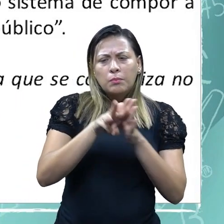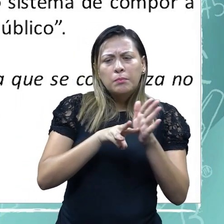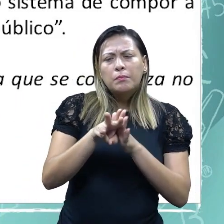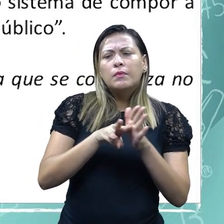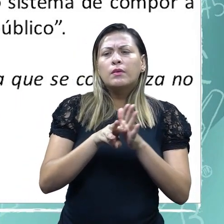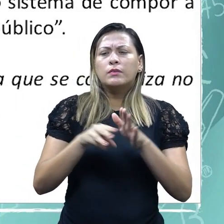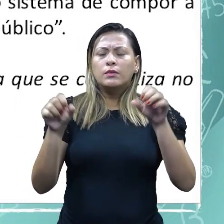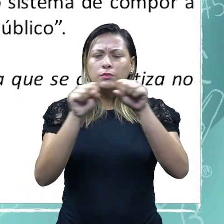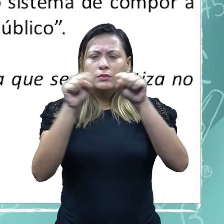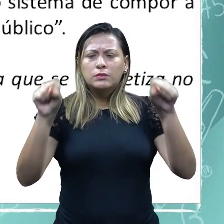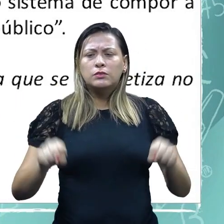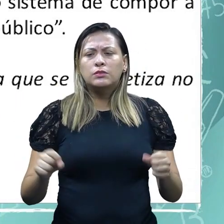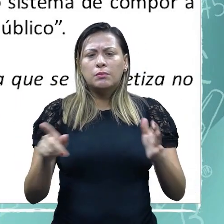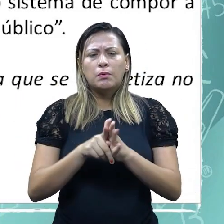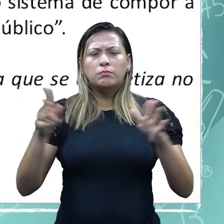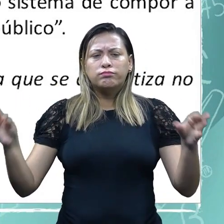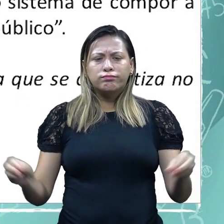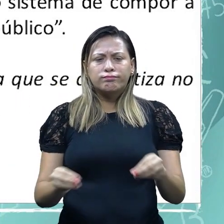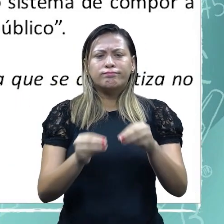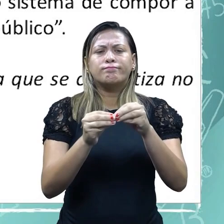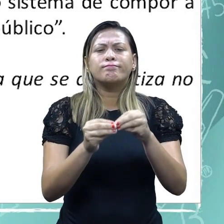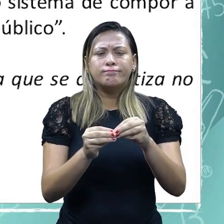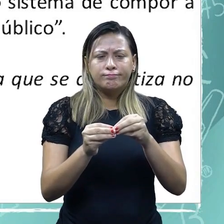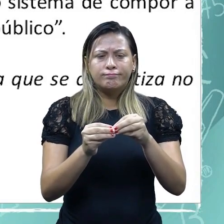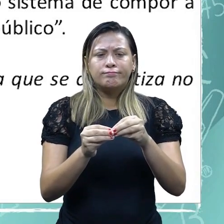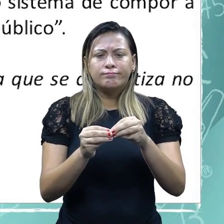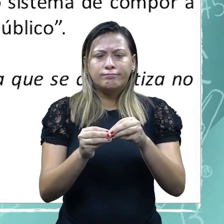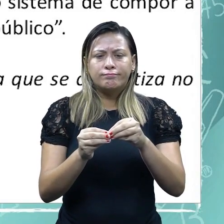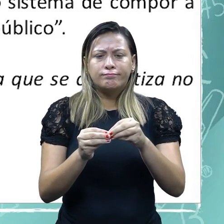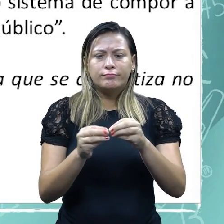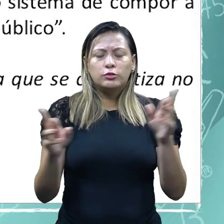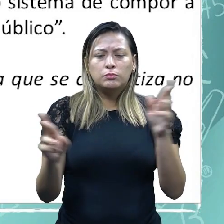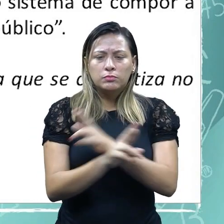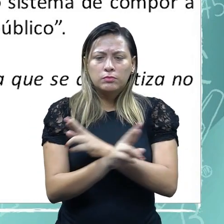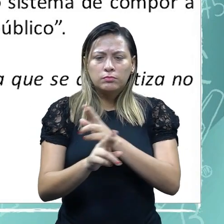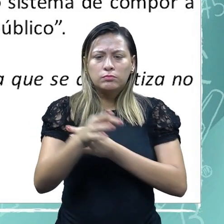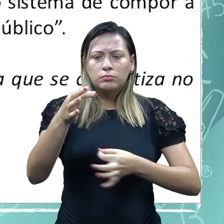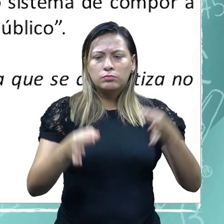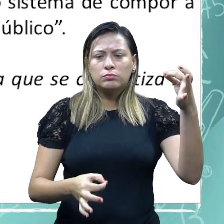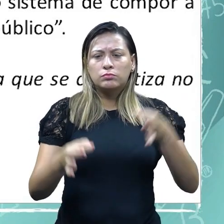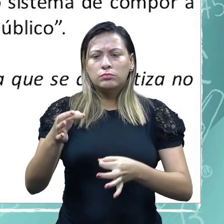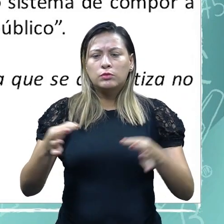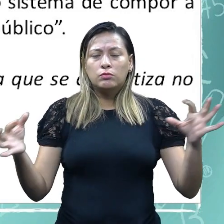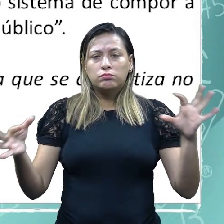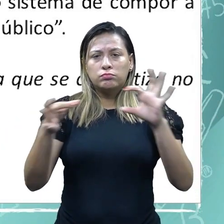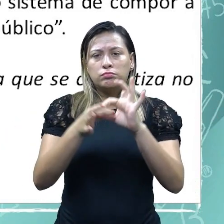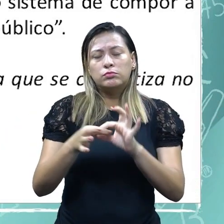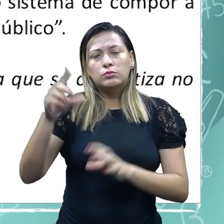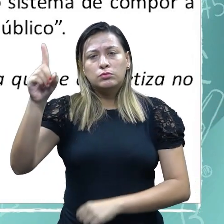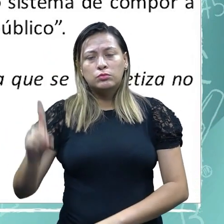em juízo através de uma relação jurídica vinculativa e de